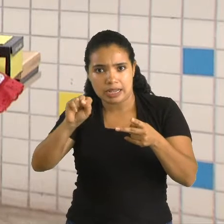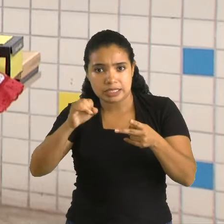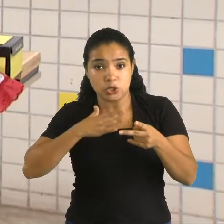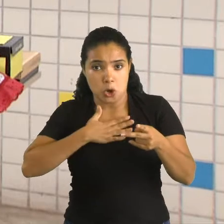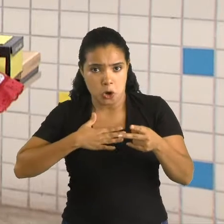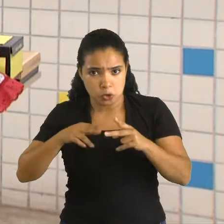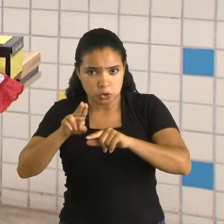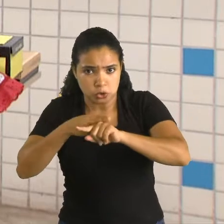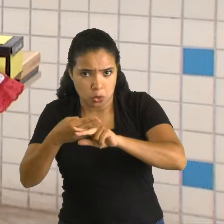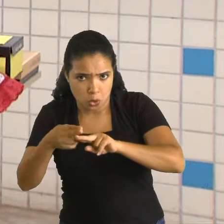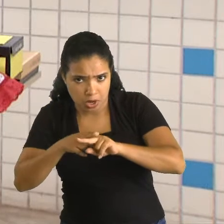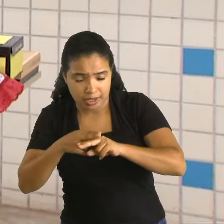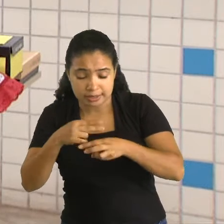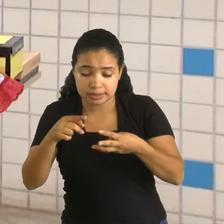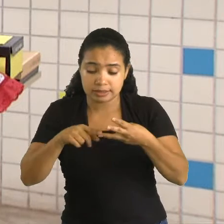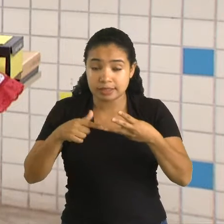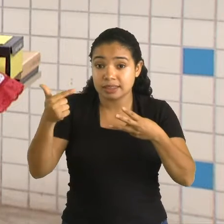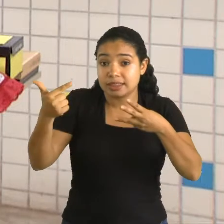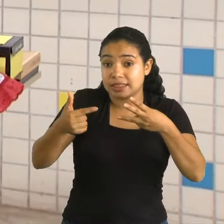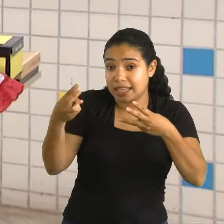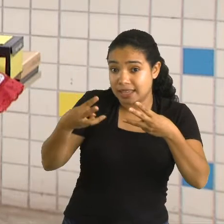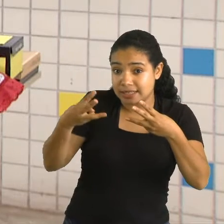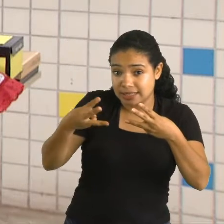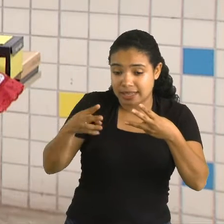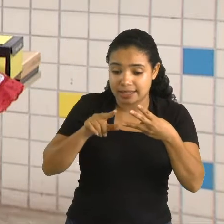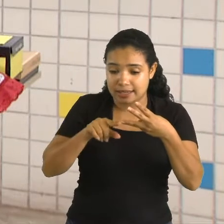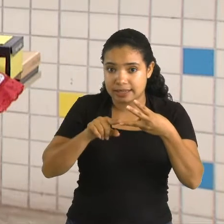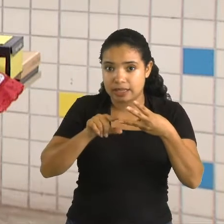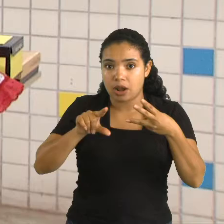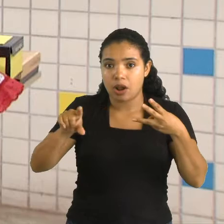Na terceira frase já houve uma admiração.